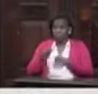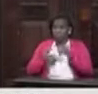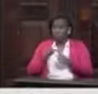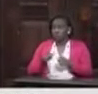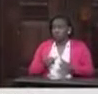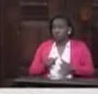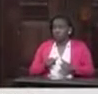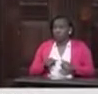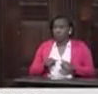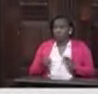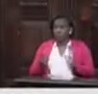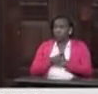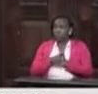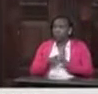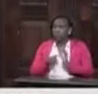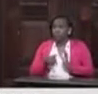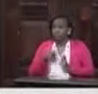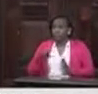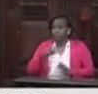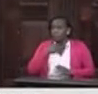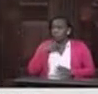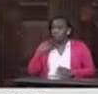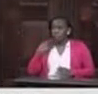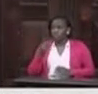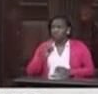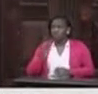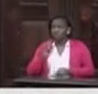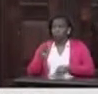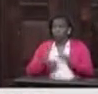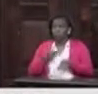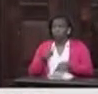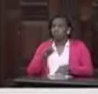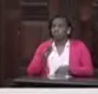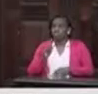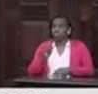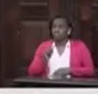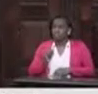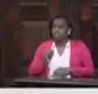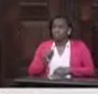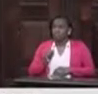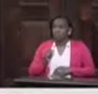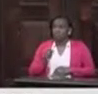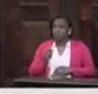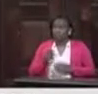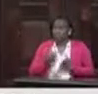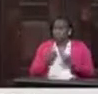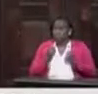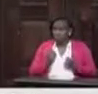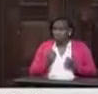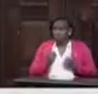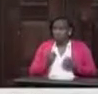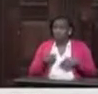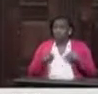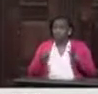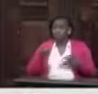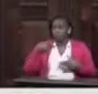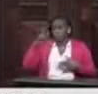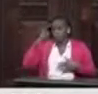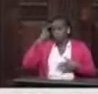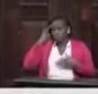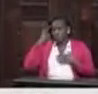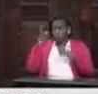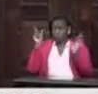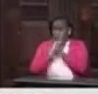data da morte do servidor, passa a ser a data do requerimento. E aí eu quero perguntar aos